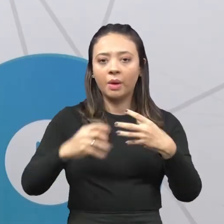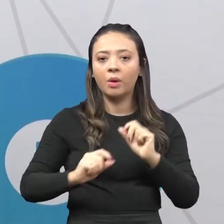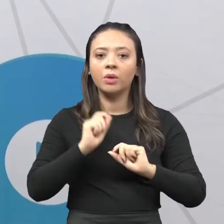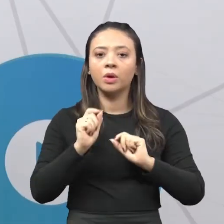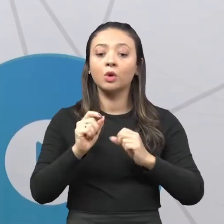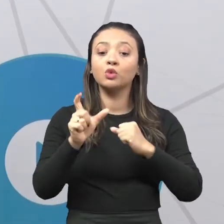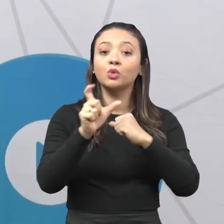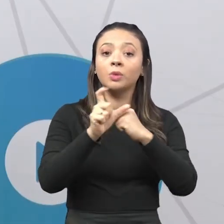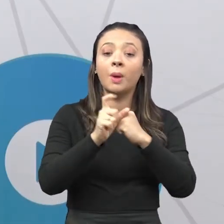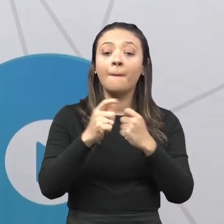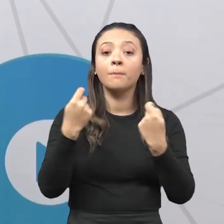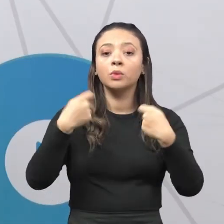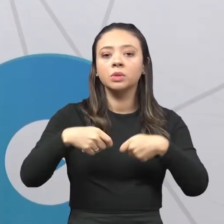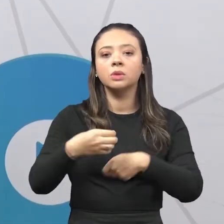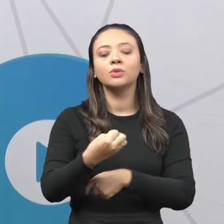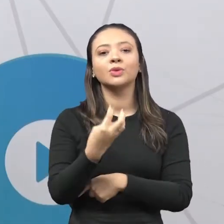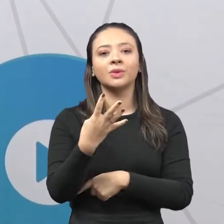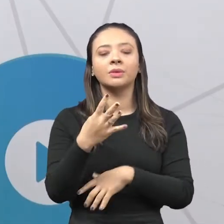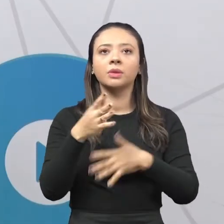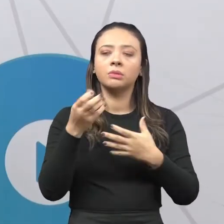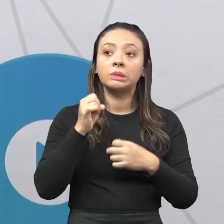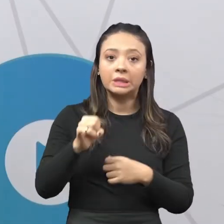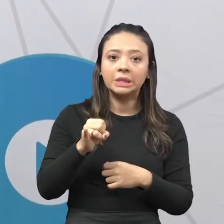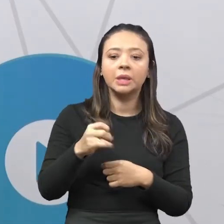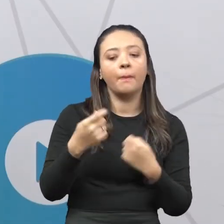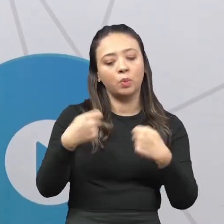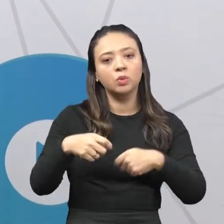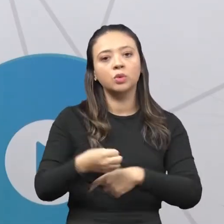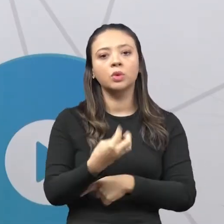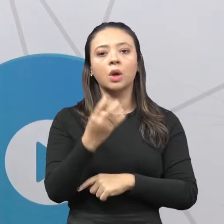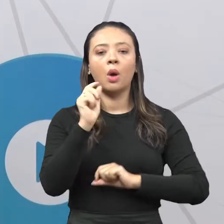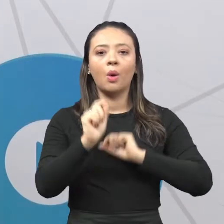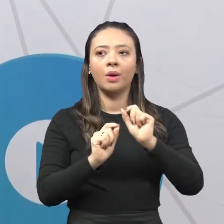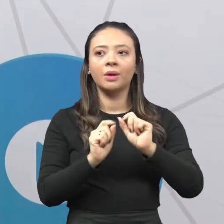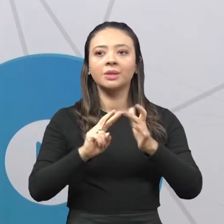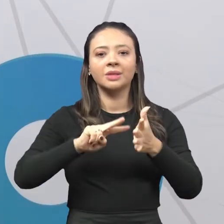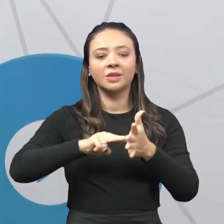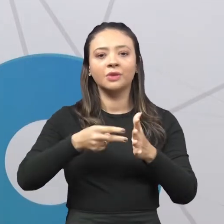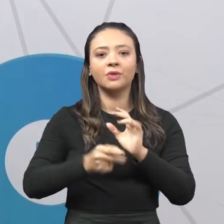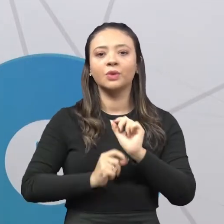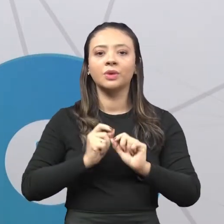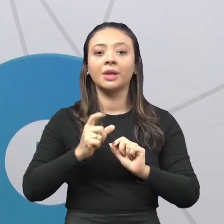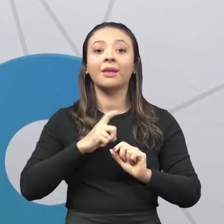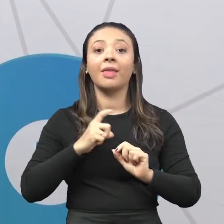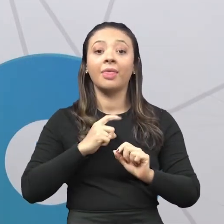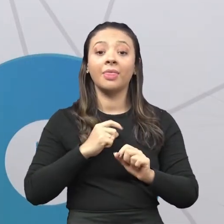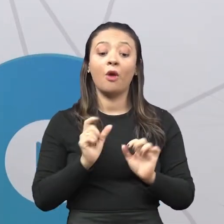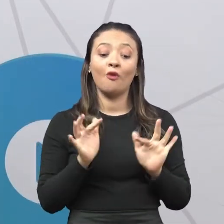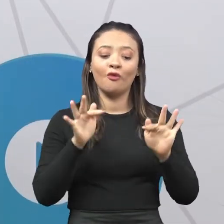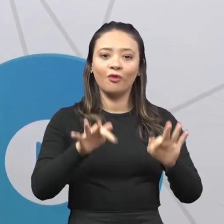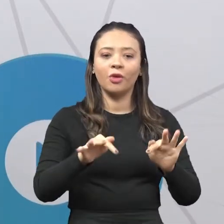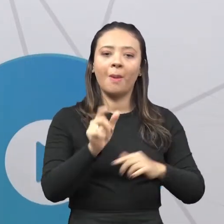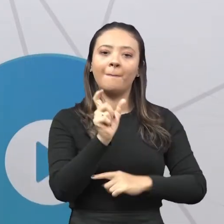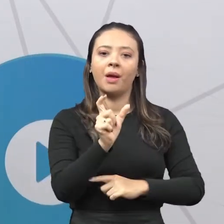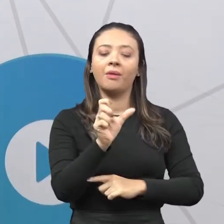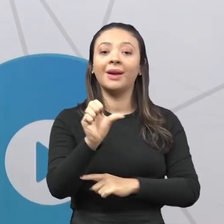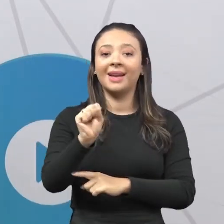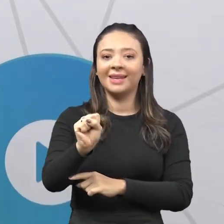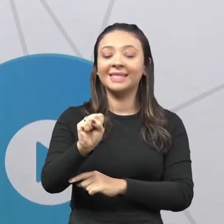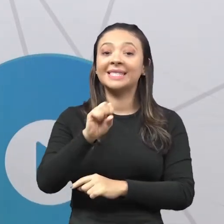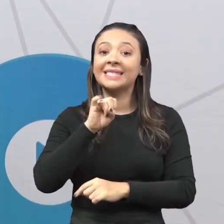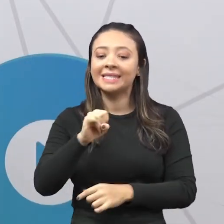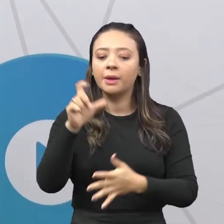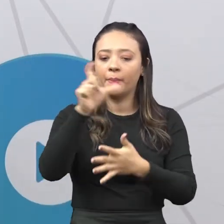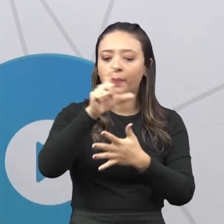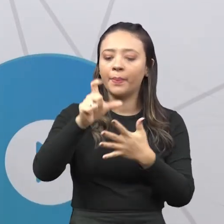substantivos contáveis. Então, se esses substantivos são contáveis, significa que eles têm o S no final para a forma plural. É possível